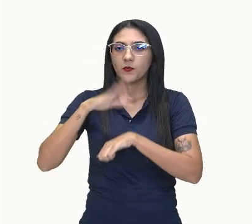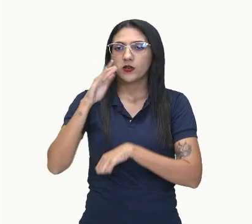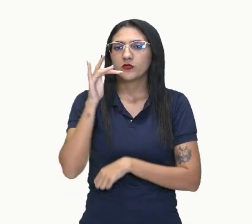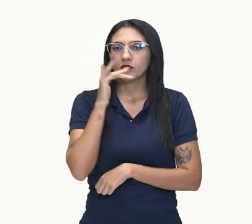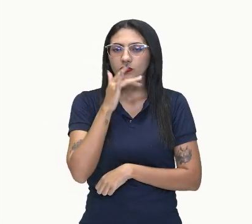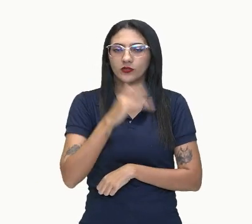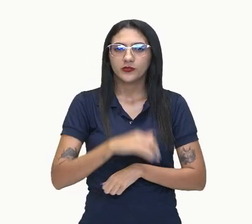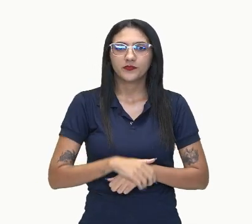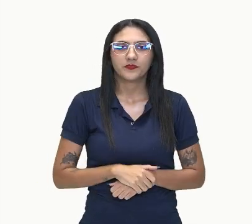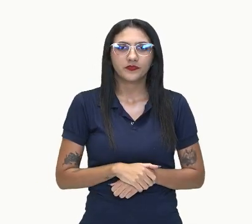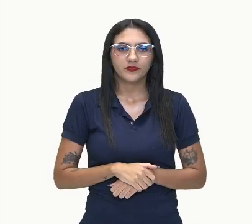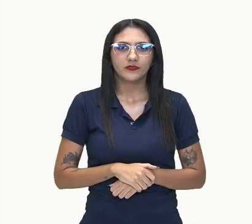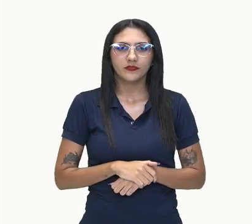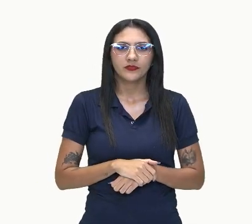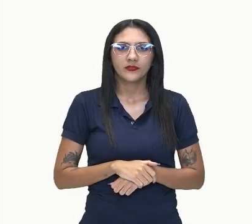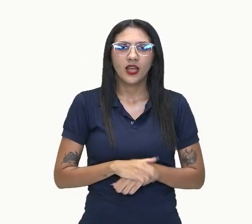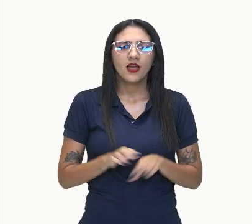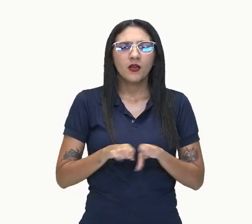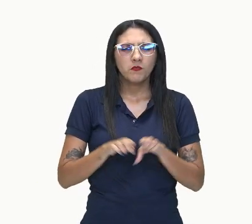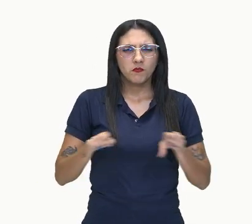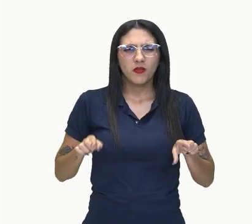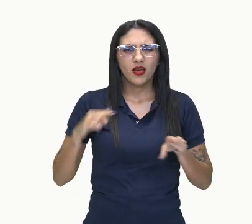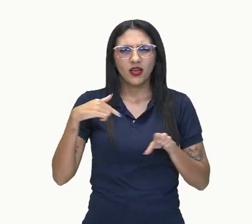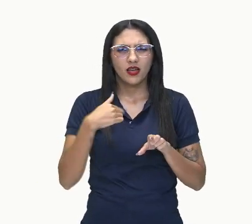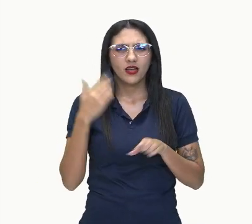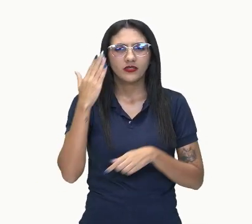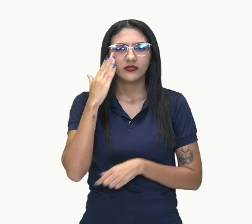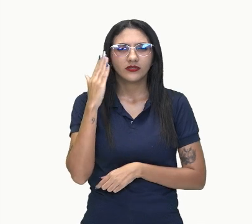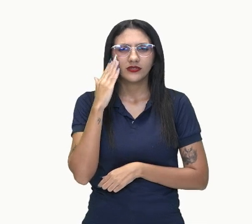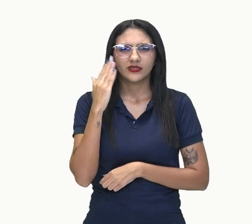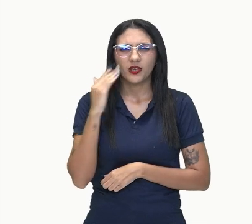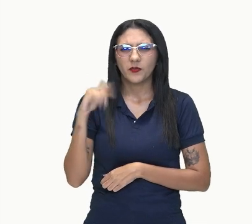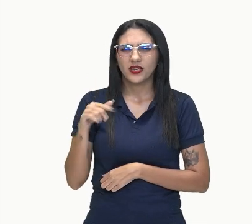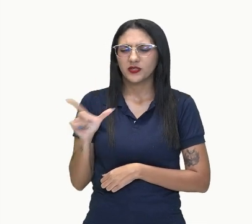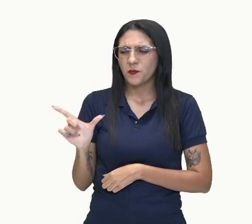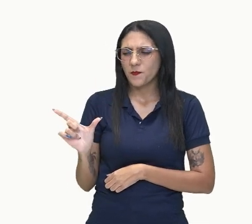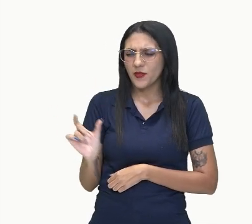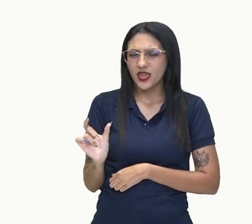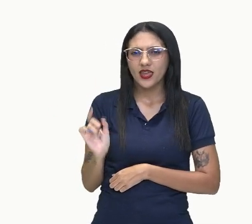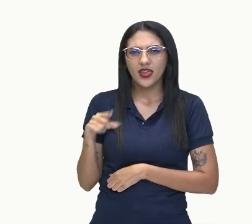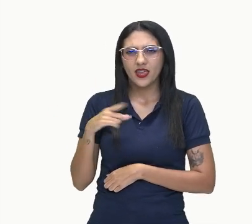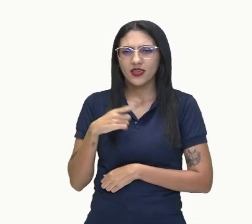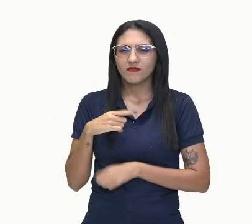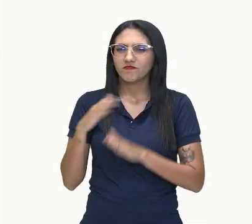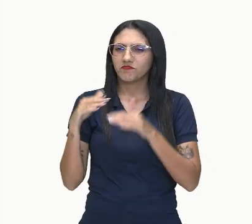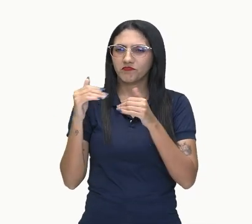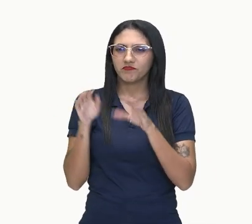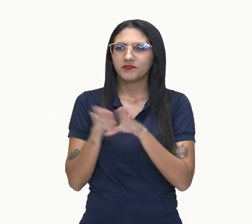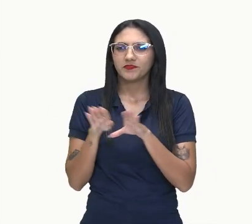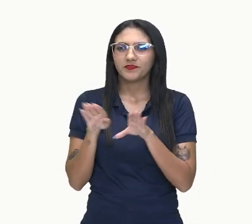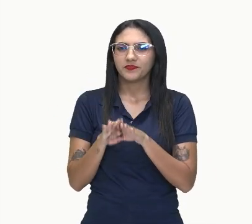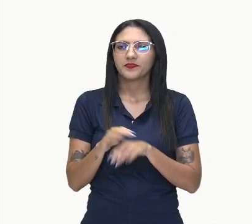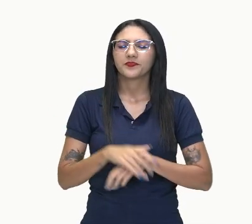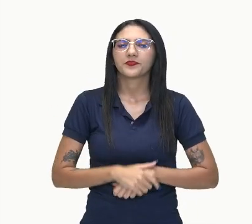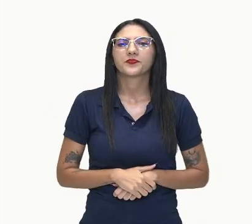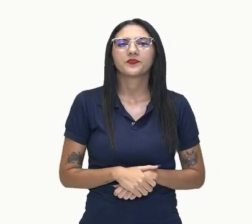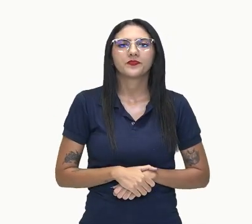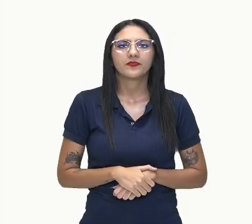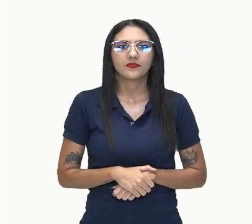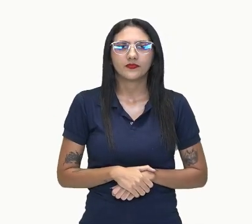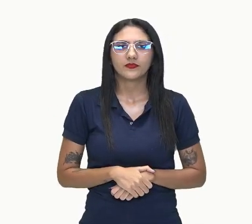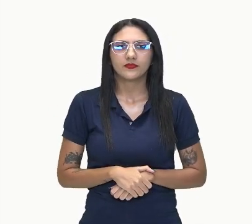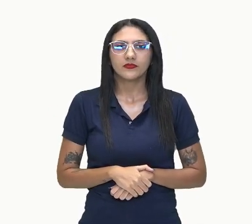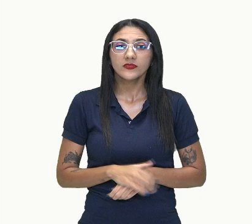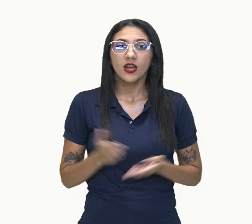a sardinha, quando ela está fritinha, não sobra nem a espinha. Vamos agora ver como que funciona